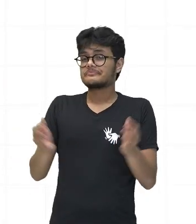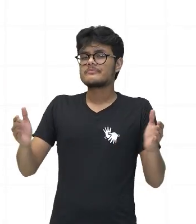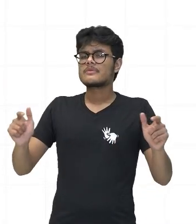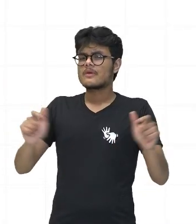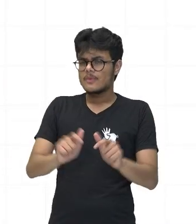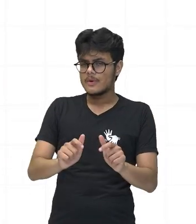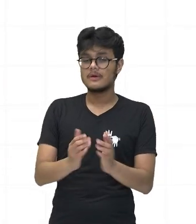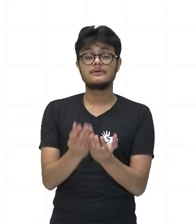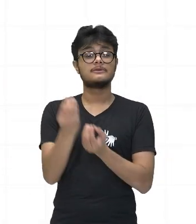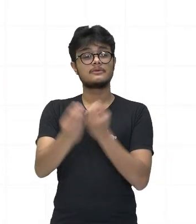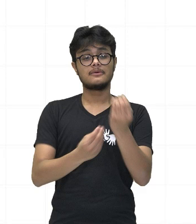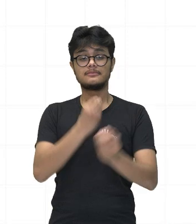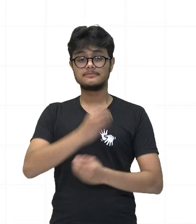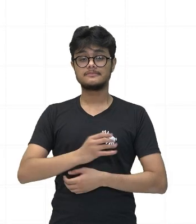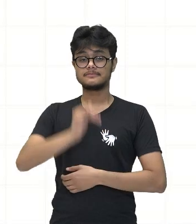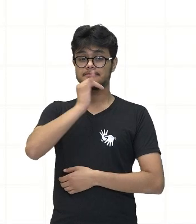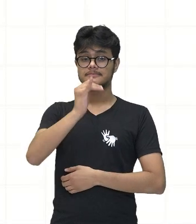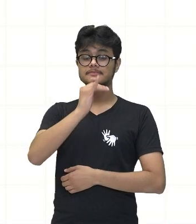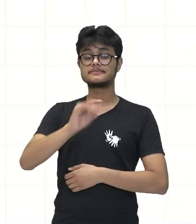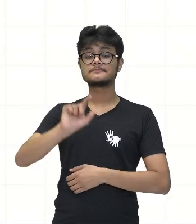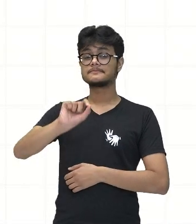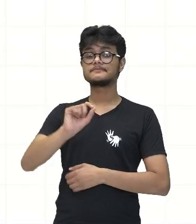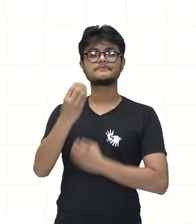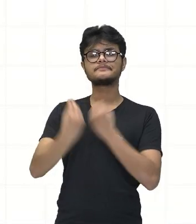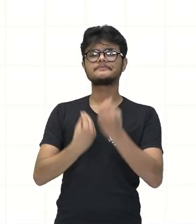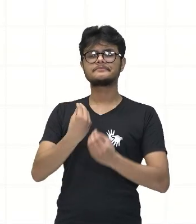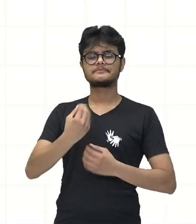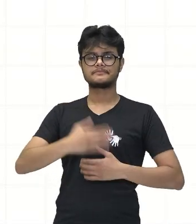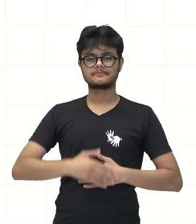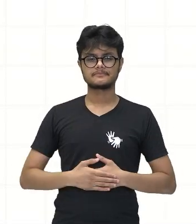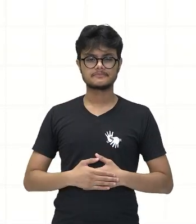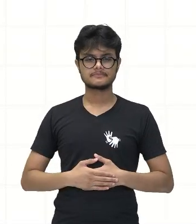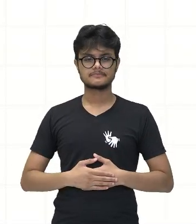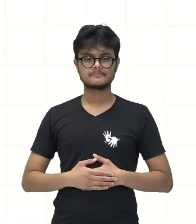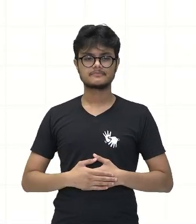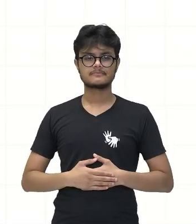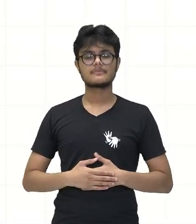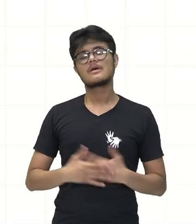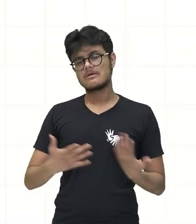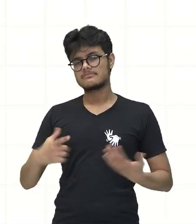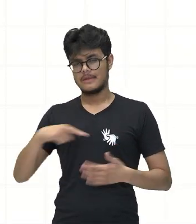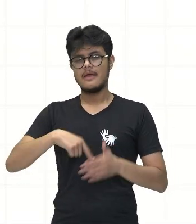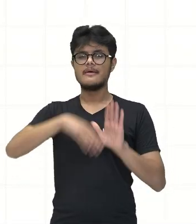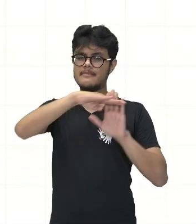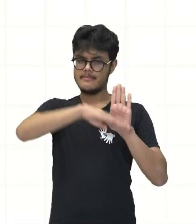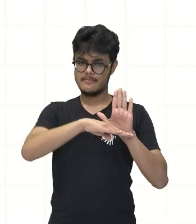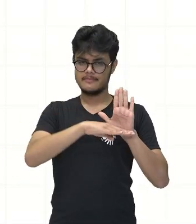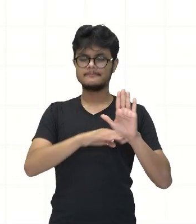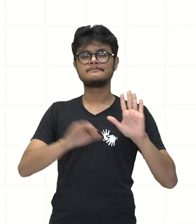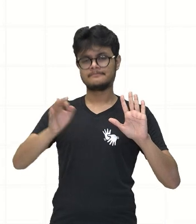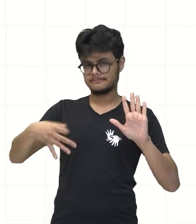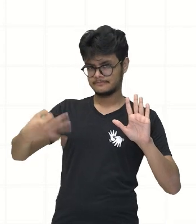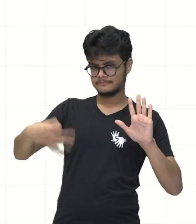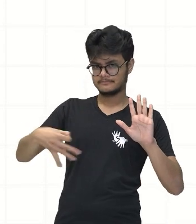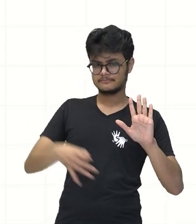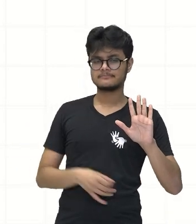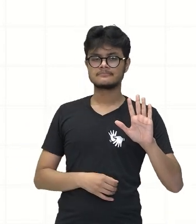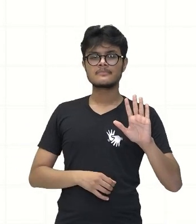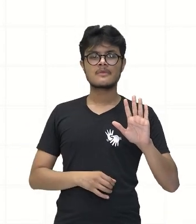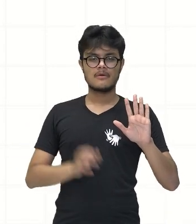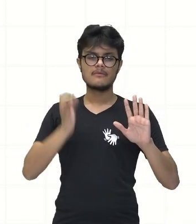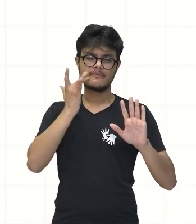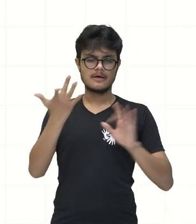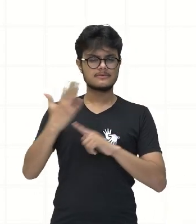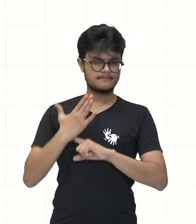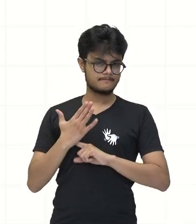sobre simplificação de radicais. Então, eu botei aqui um passo a passo, só para a gente ter, né,